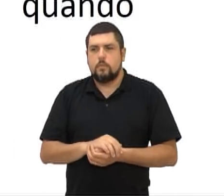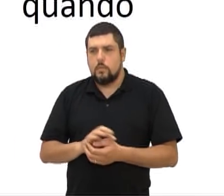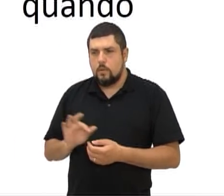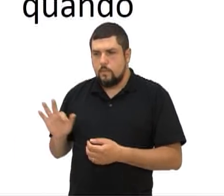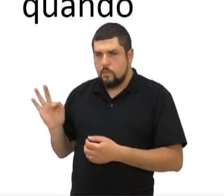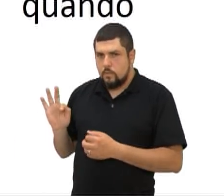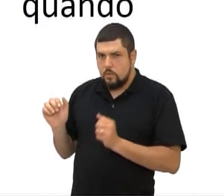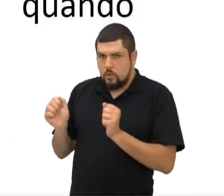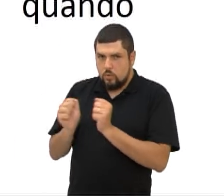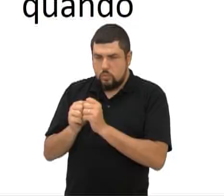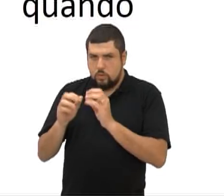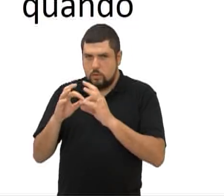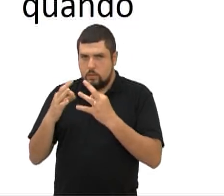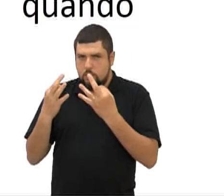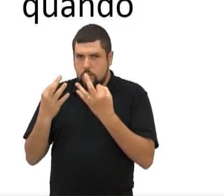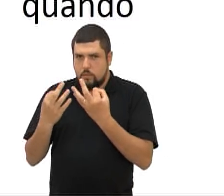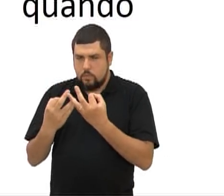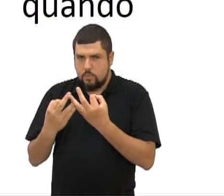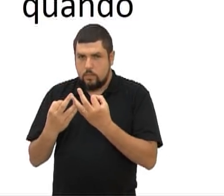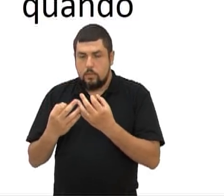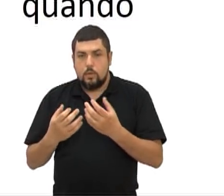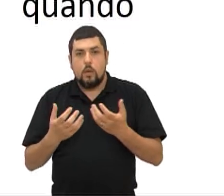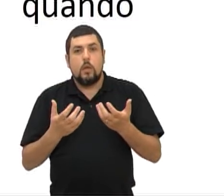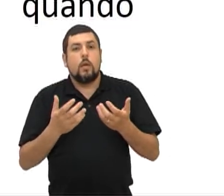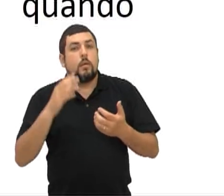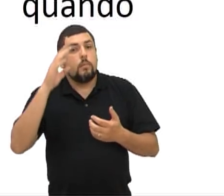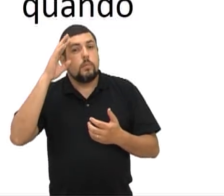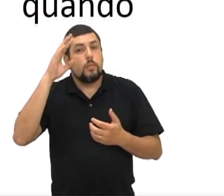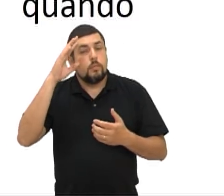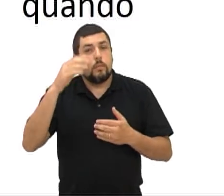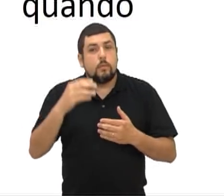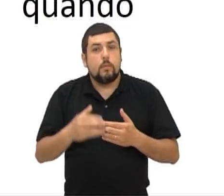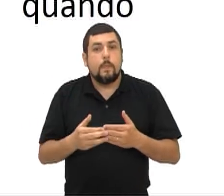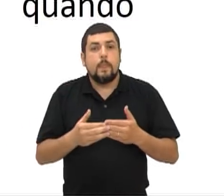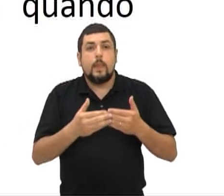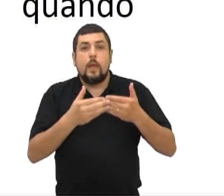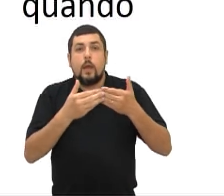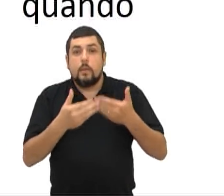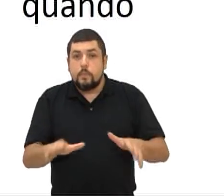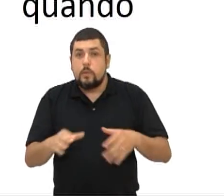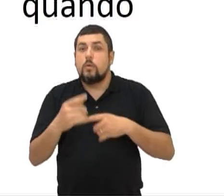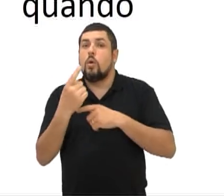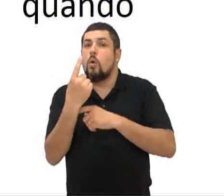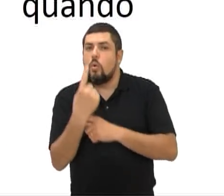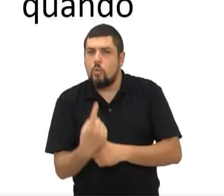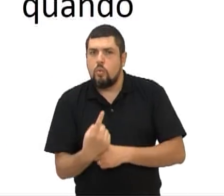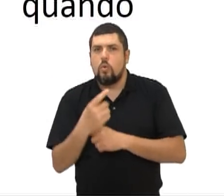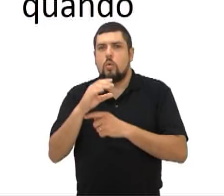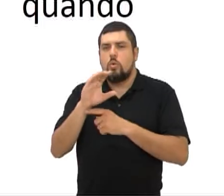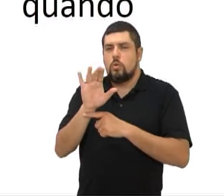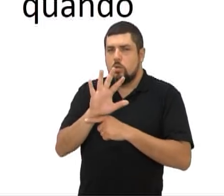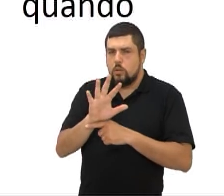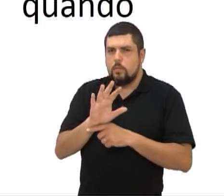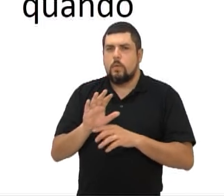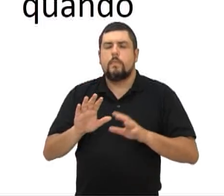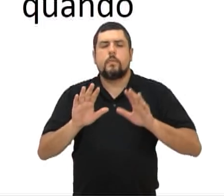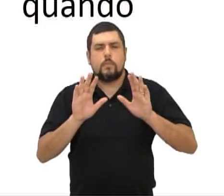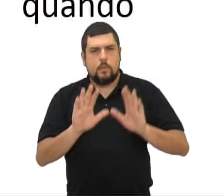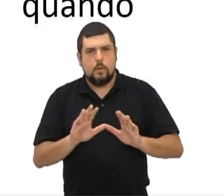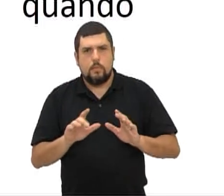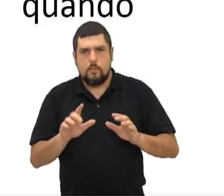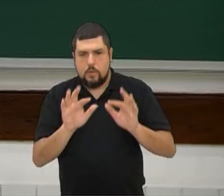com a família, pretende abrir um cinema. Qual a diferença de